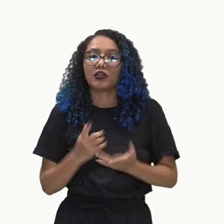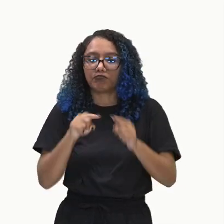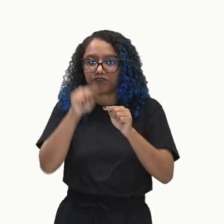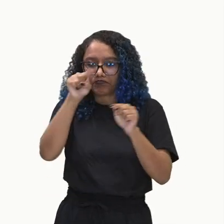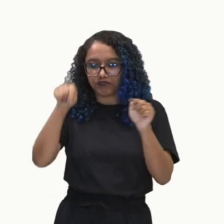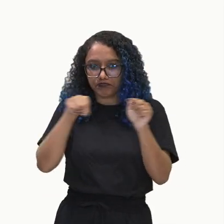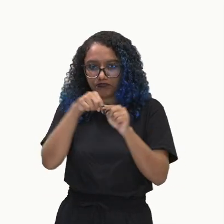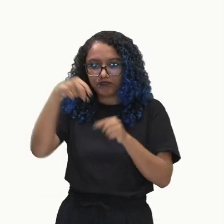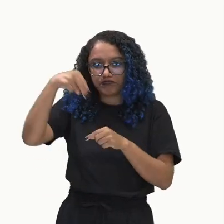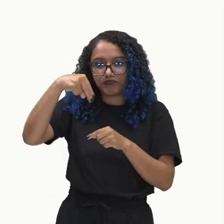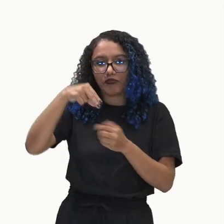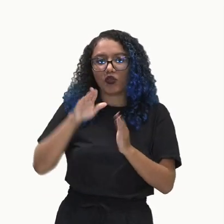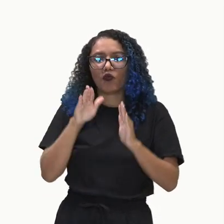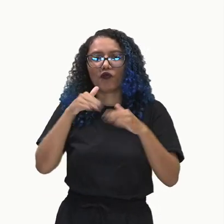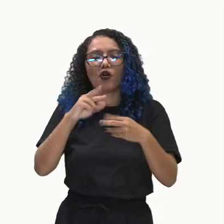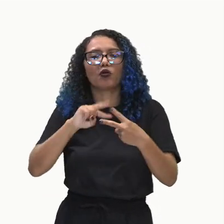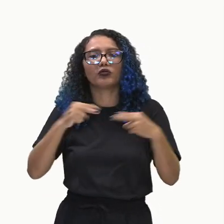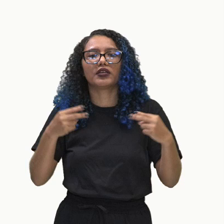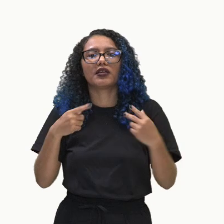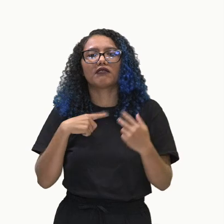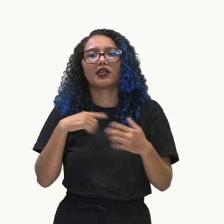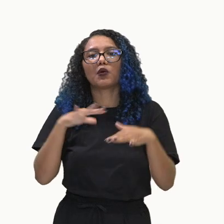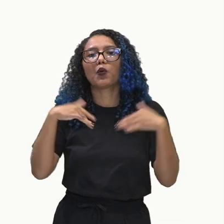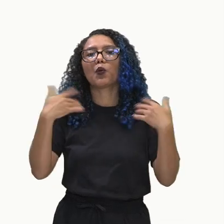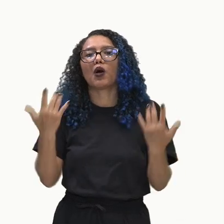o DNA, nós temos